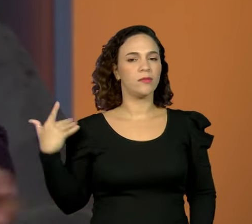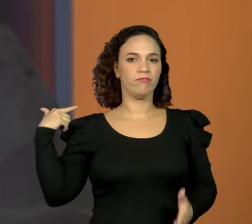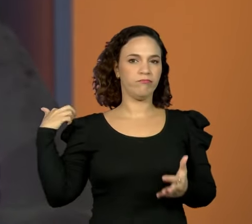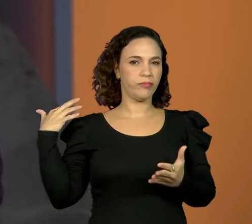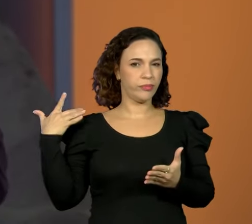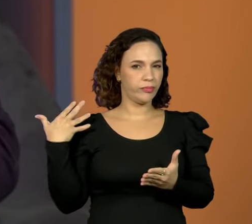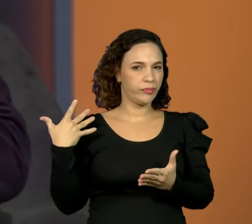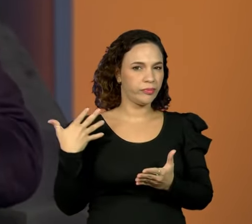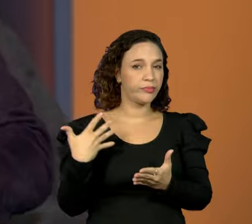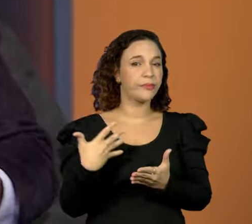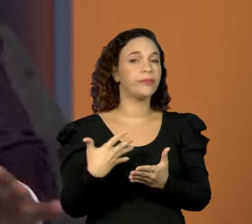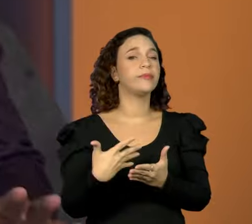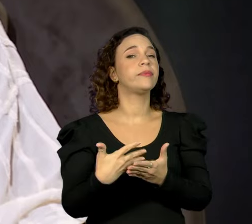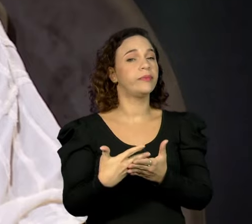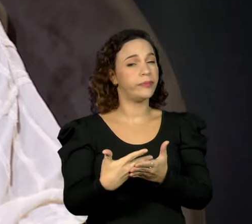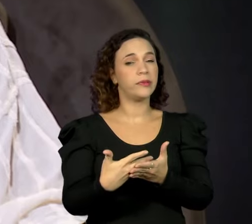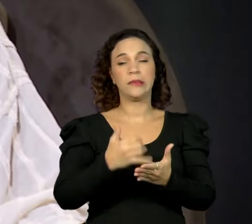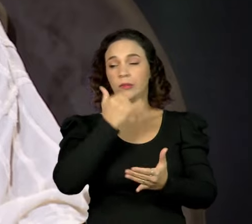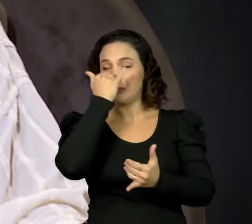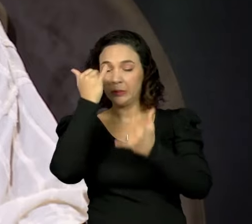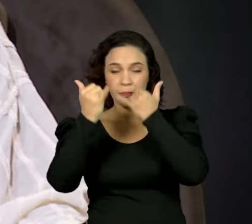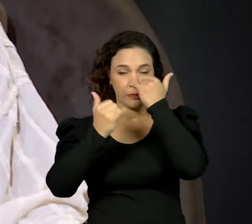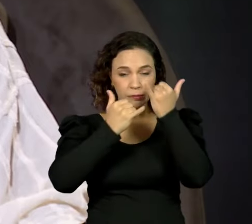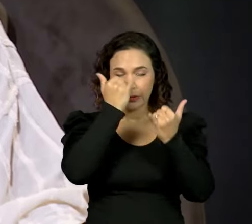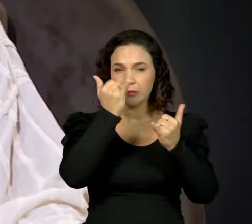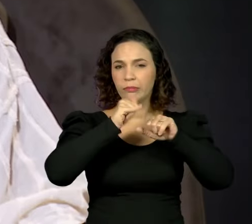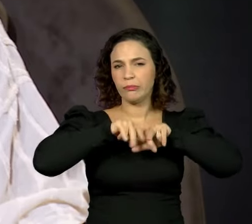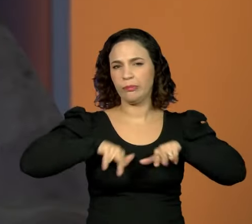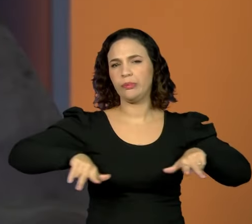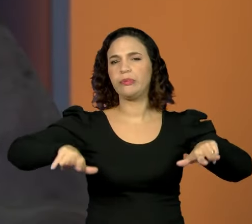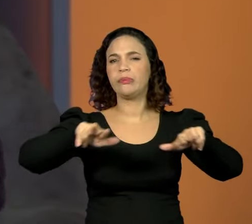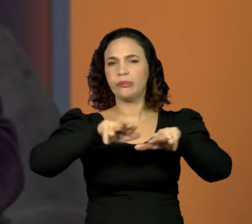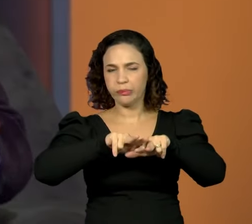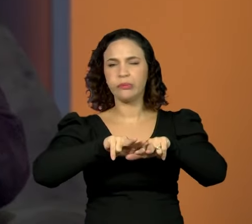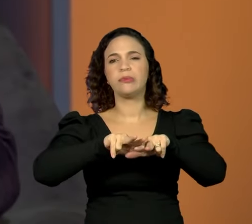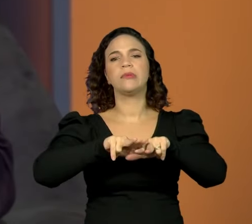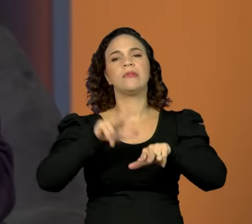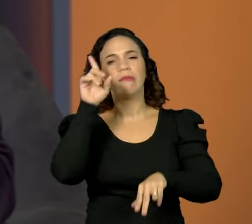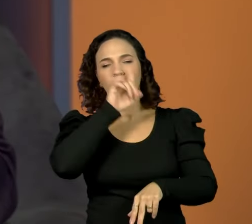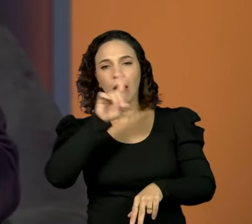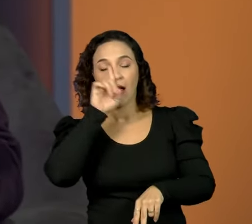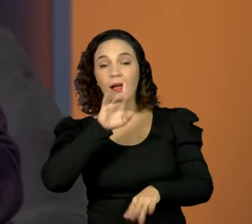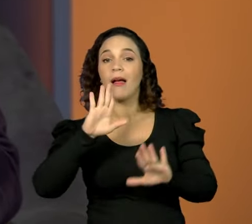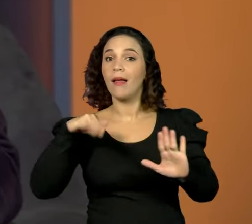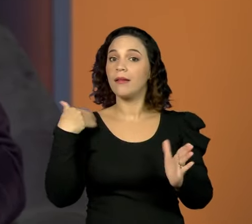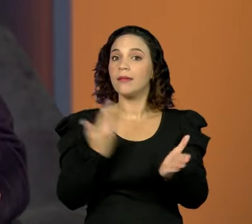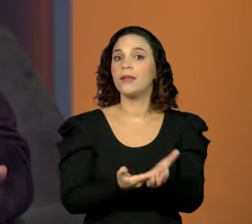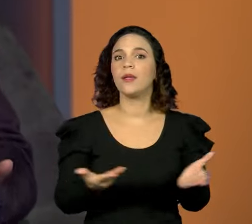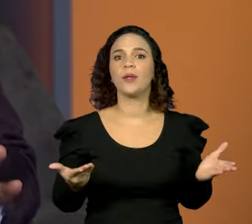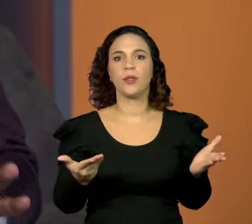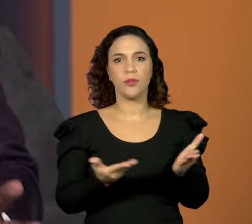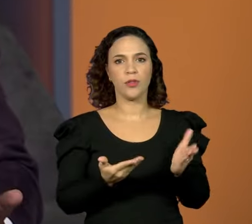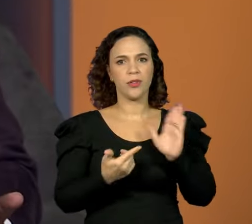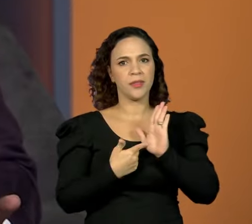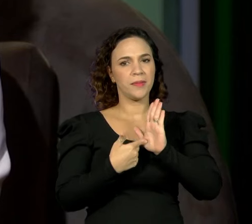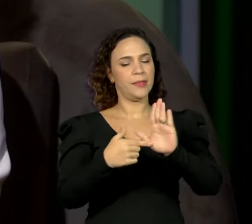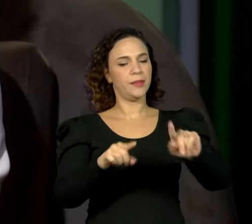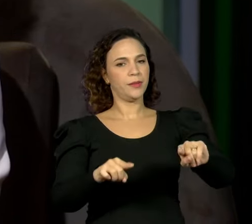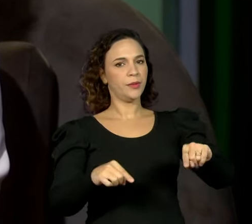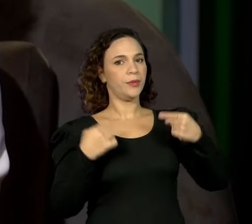trajetória longa, cheia de acidentes de toda a natureza e que ainda se apresenta de uma forma